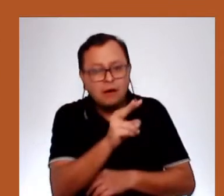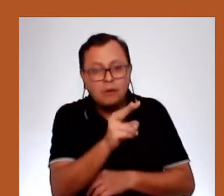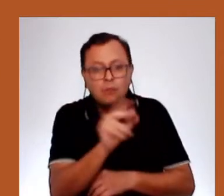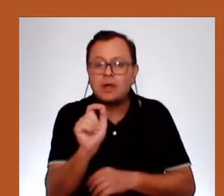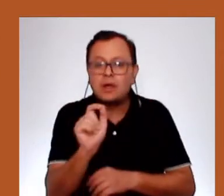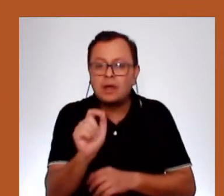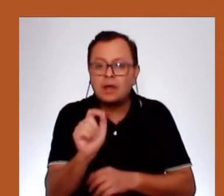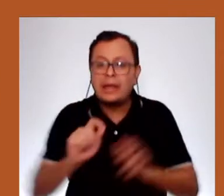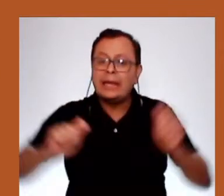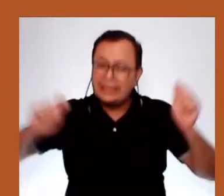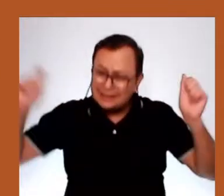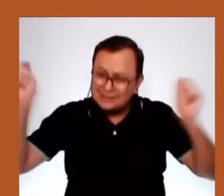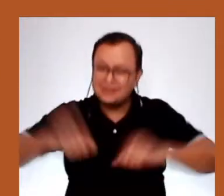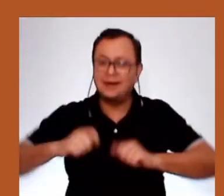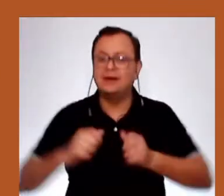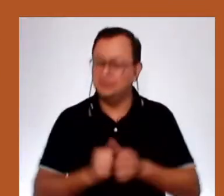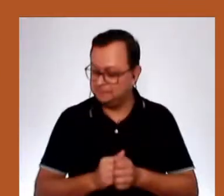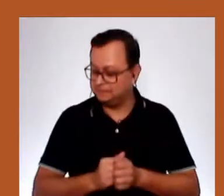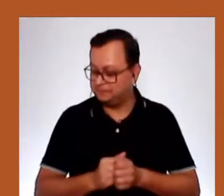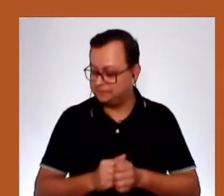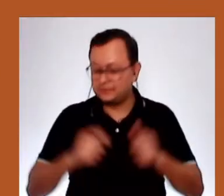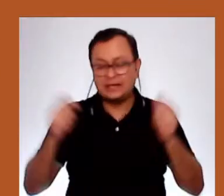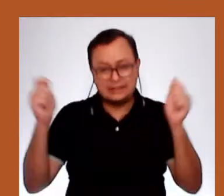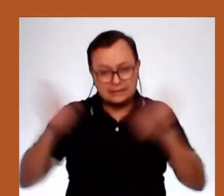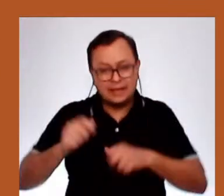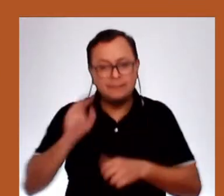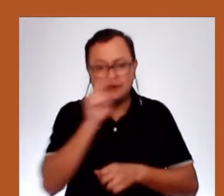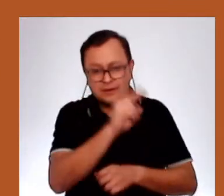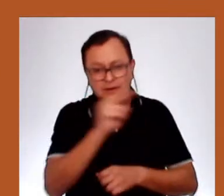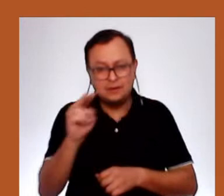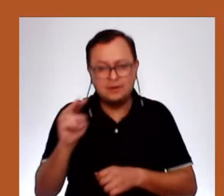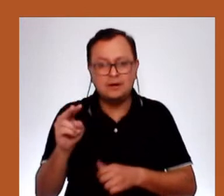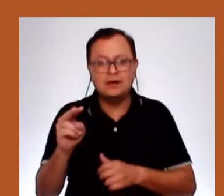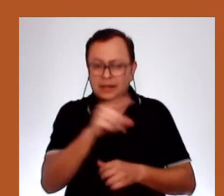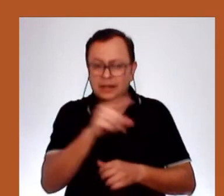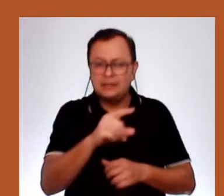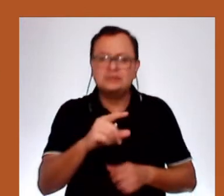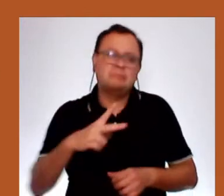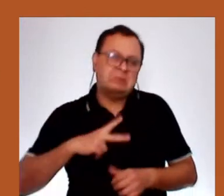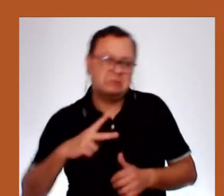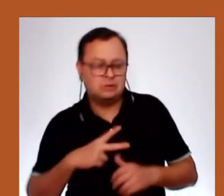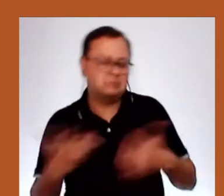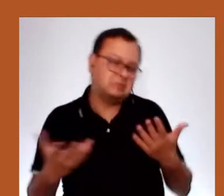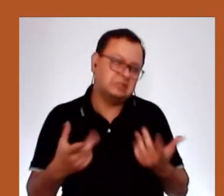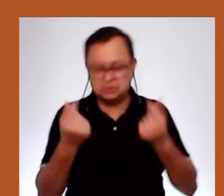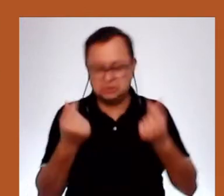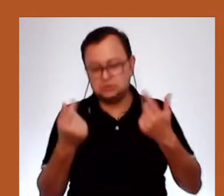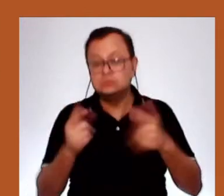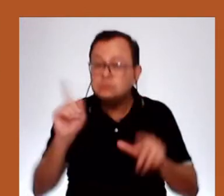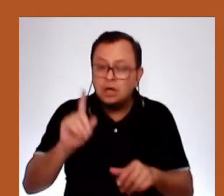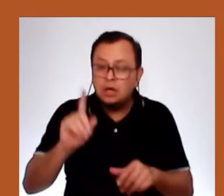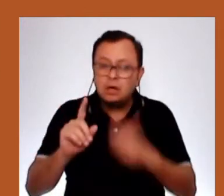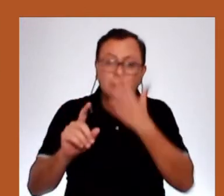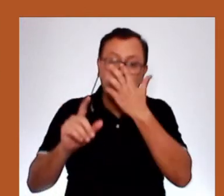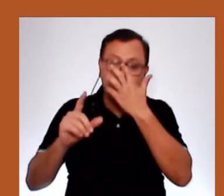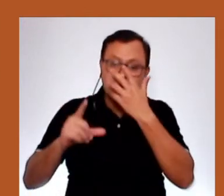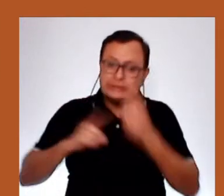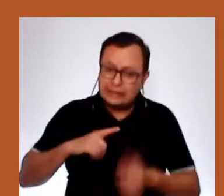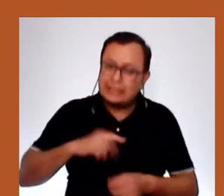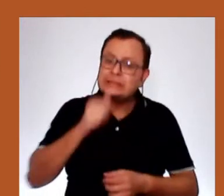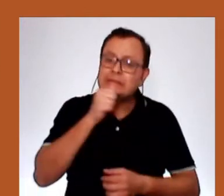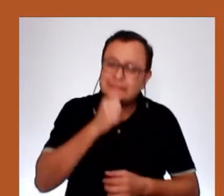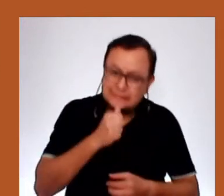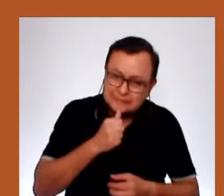fácil fazer, né? Ele não é aquele, não, é porque tem dinheiro, é porque é particular, não, é com sacrifício, né? Como o João estava falando